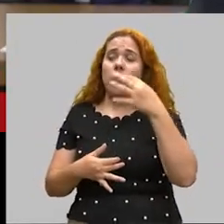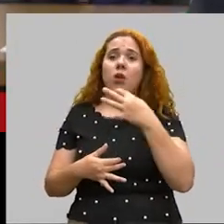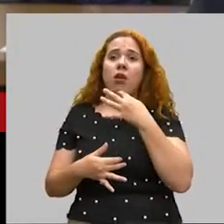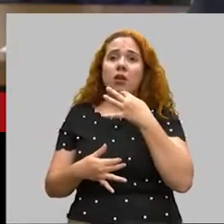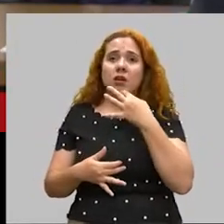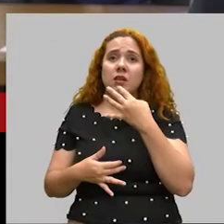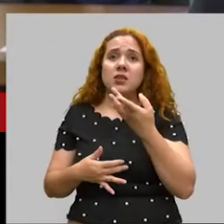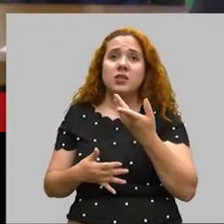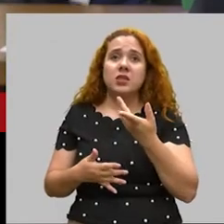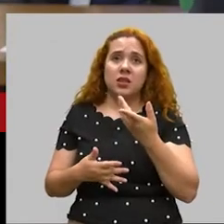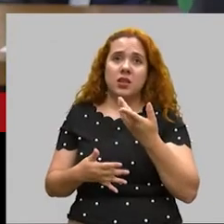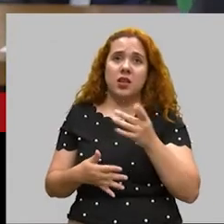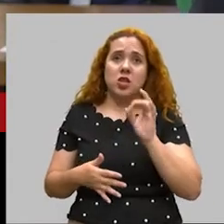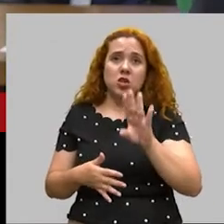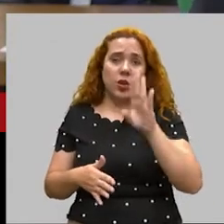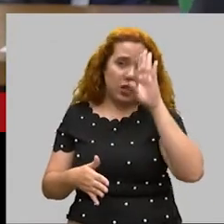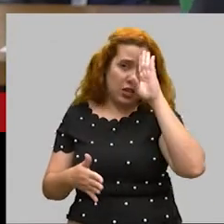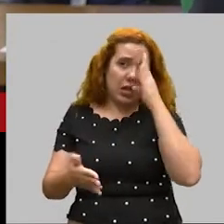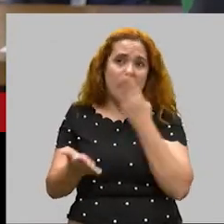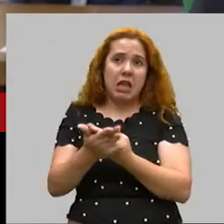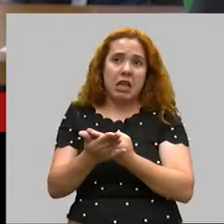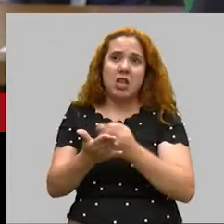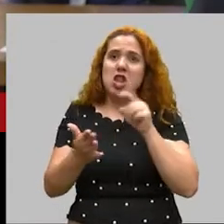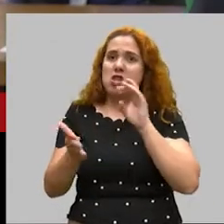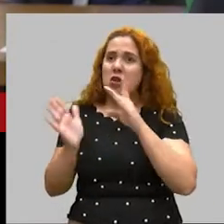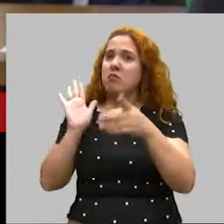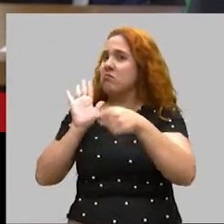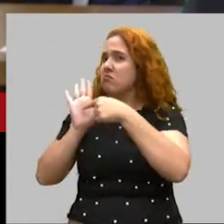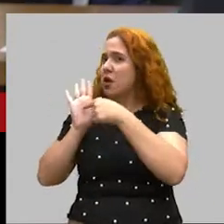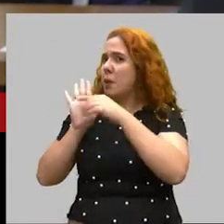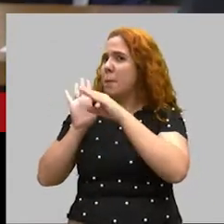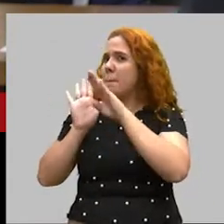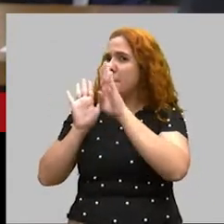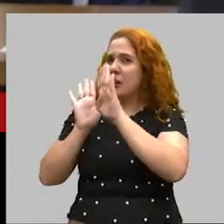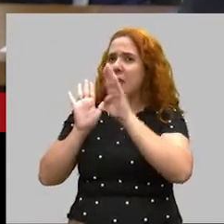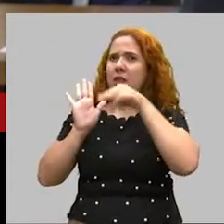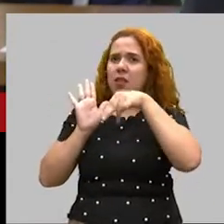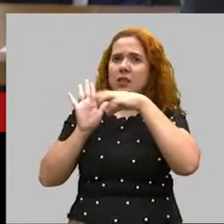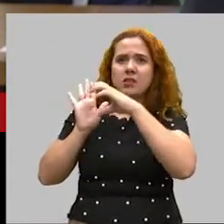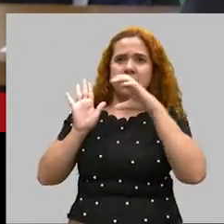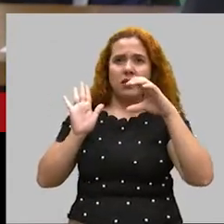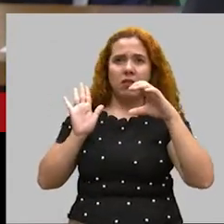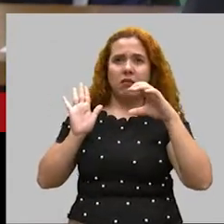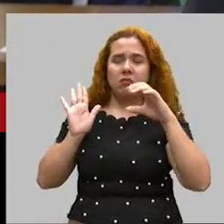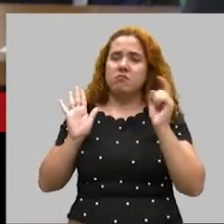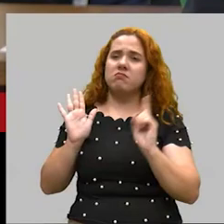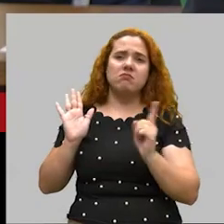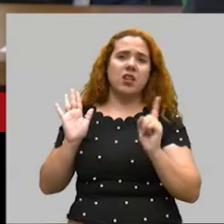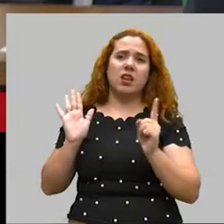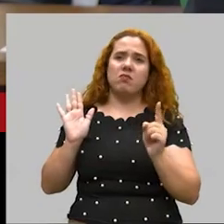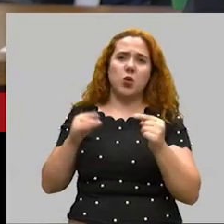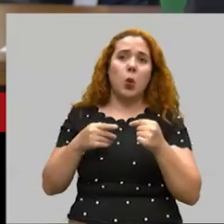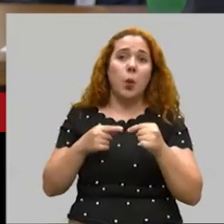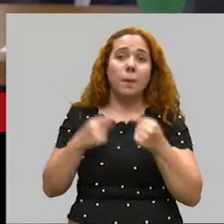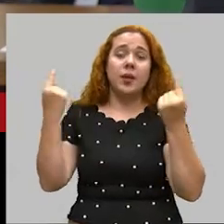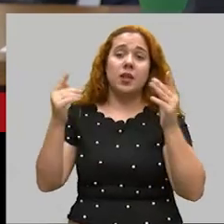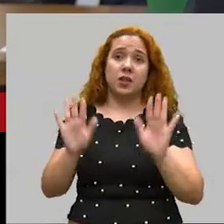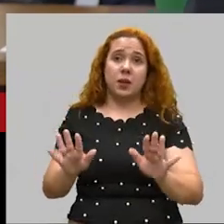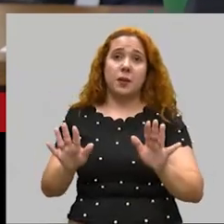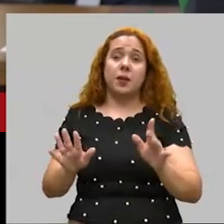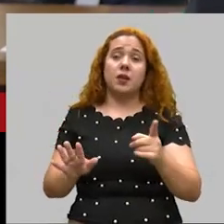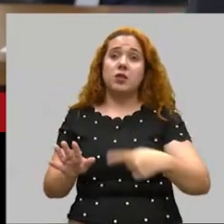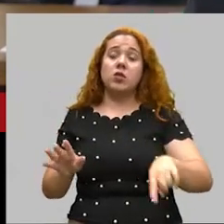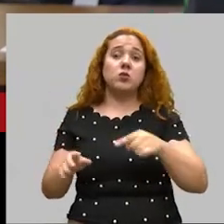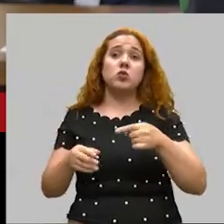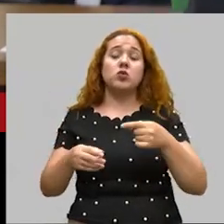que o que a gente acredita não é o que tá na bncc não é o que tá no currículo referência mas ao mesmo tempo eh não se discute qual